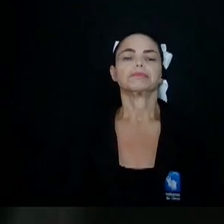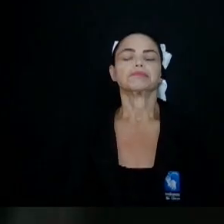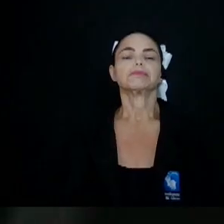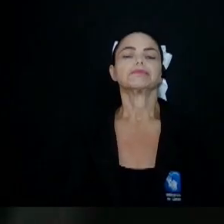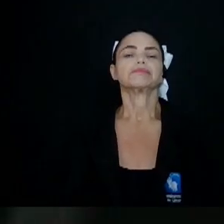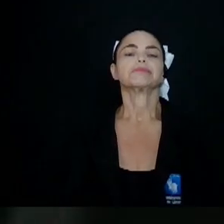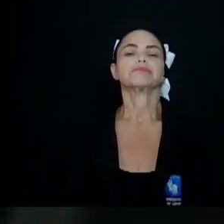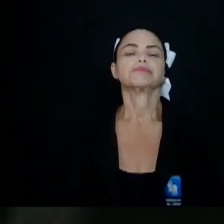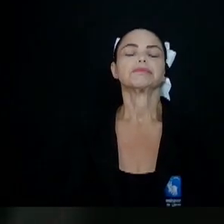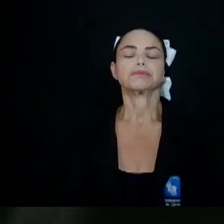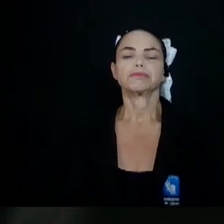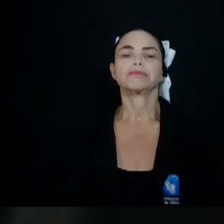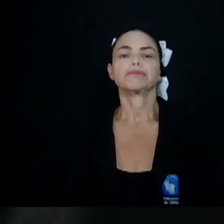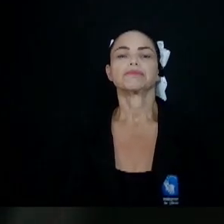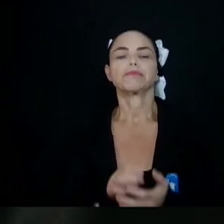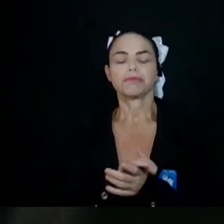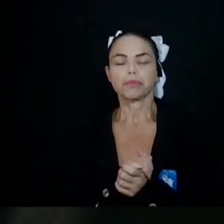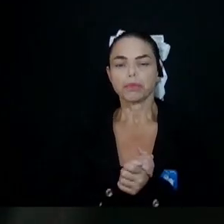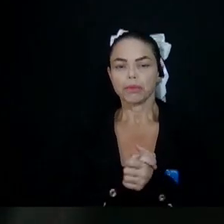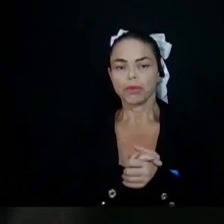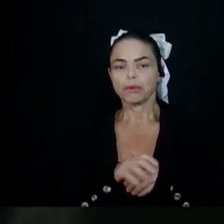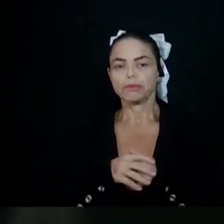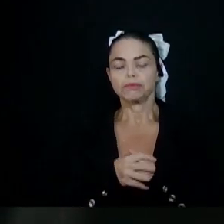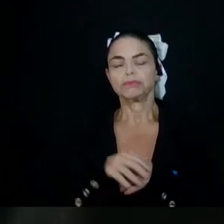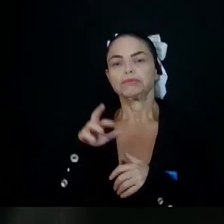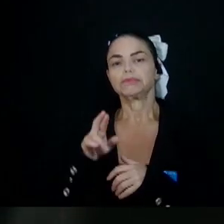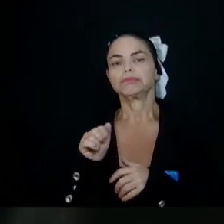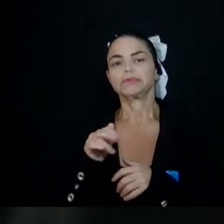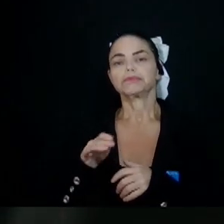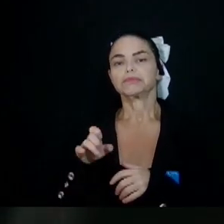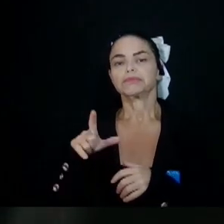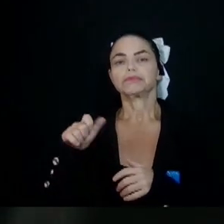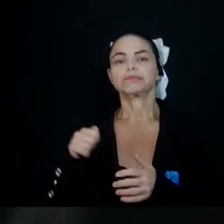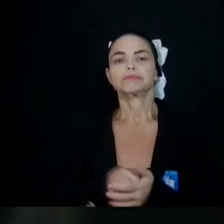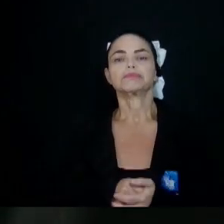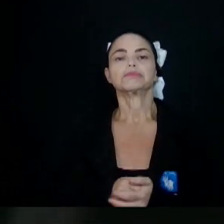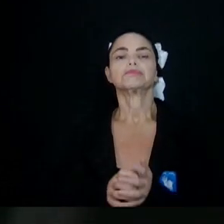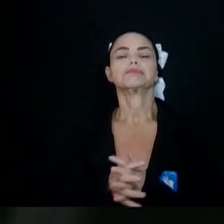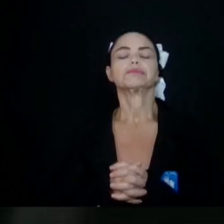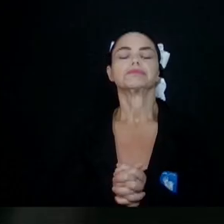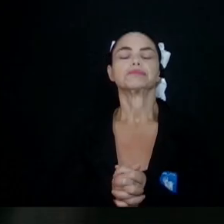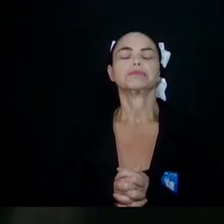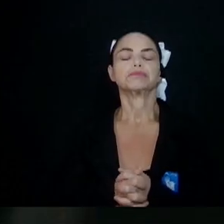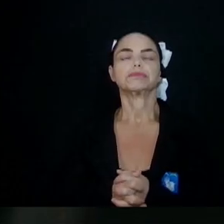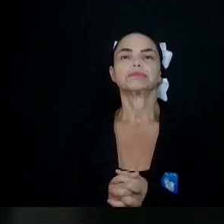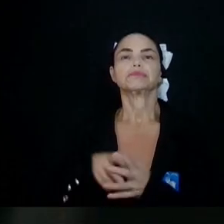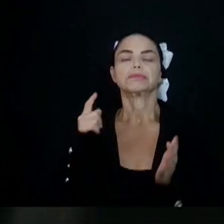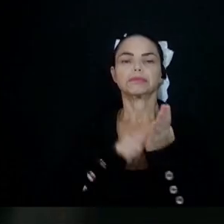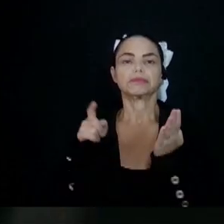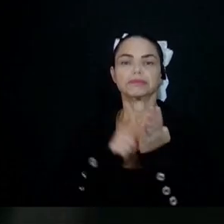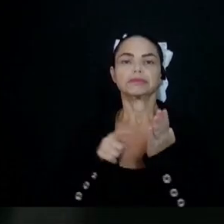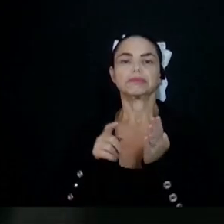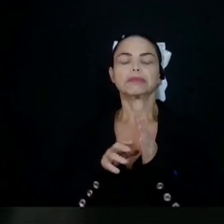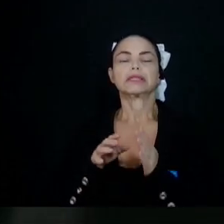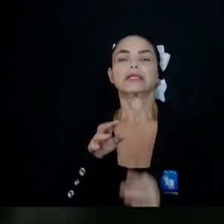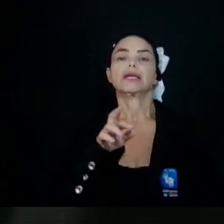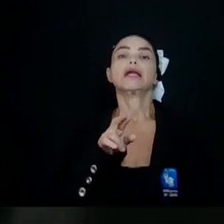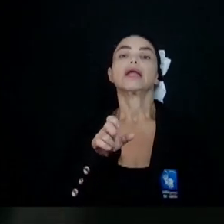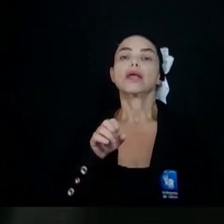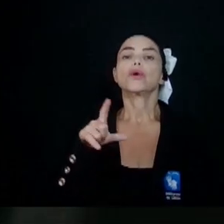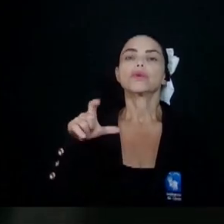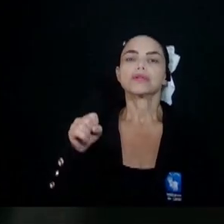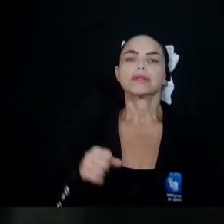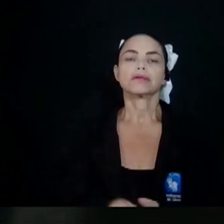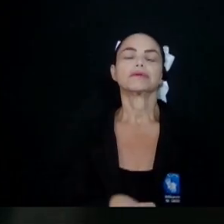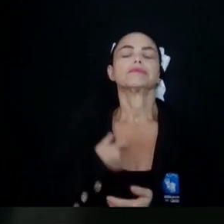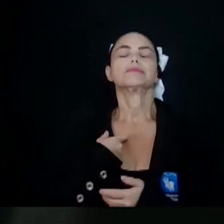pra gente? Vamos lá. Rafaela Freitas, do Jardim Proença. O excesso de vídeos curtos e estímulos rápidos pode prejudicar